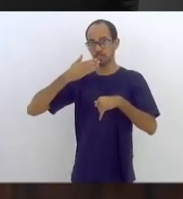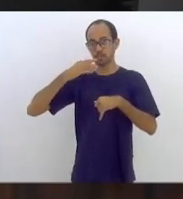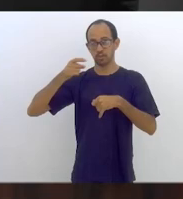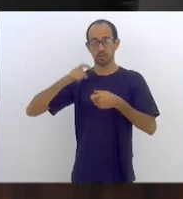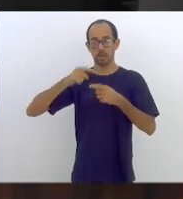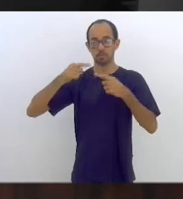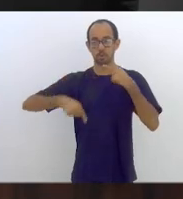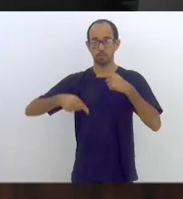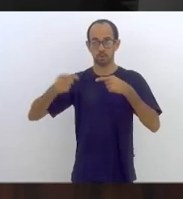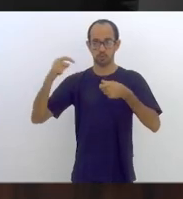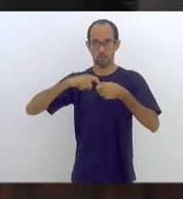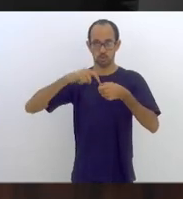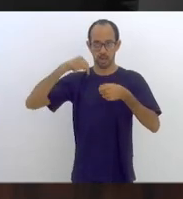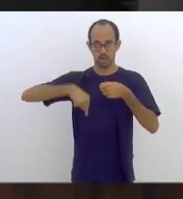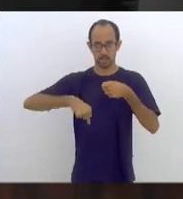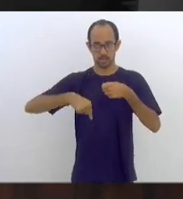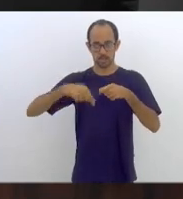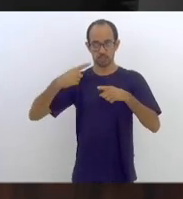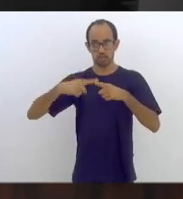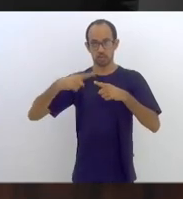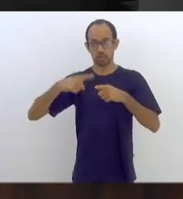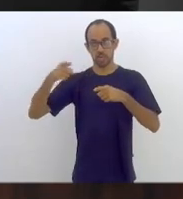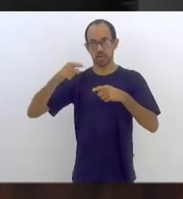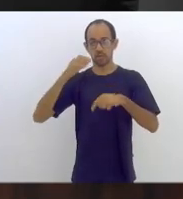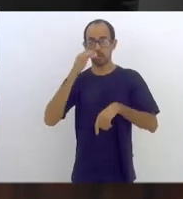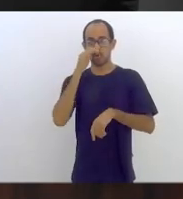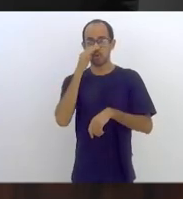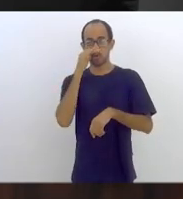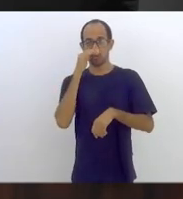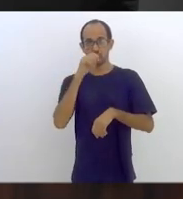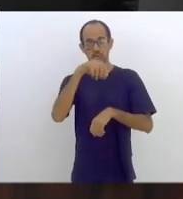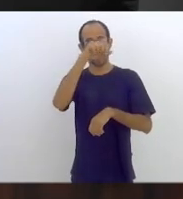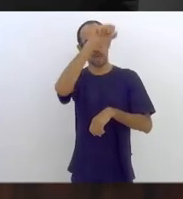retornar aqui porque ele foi curiosidade